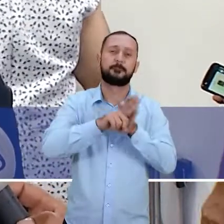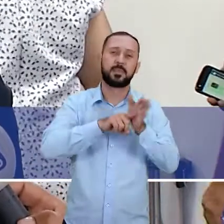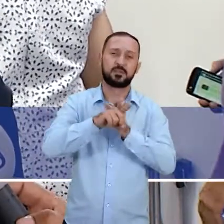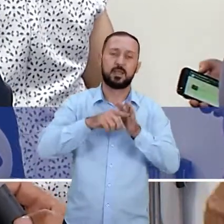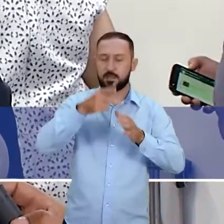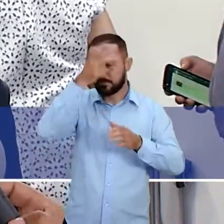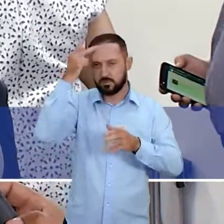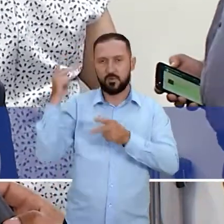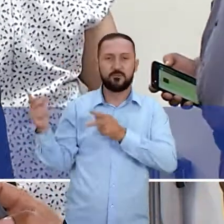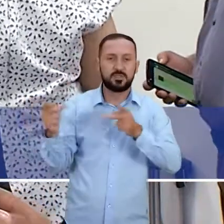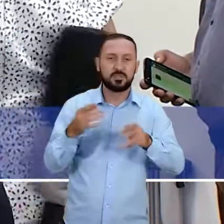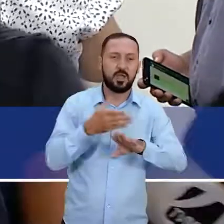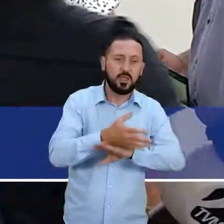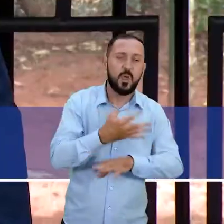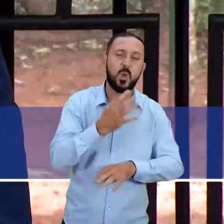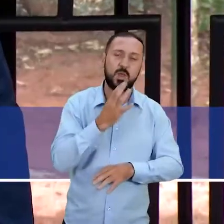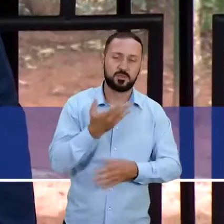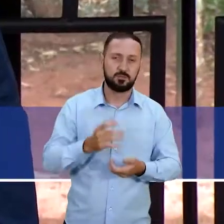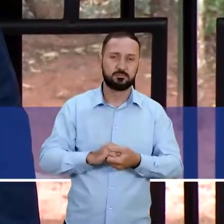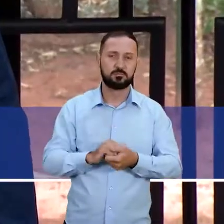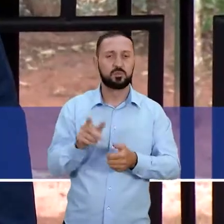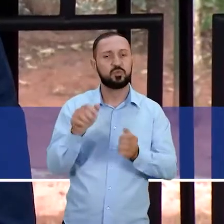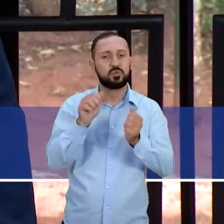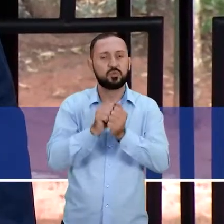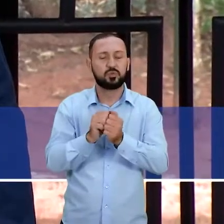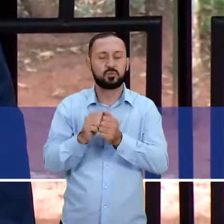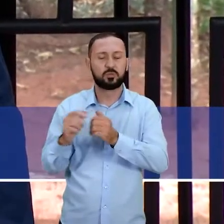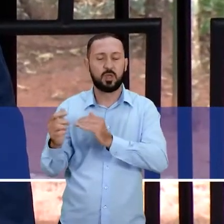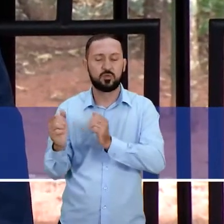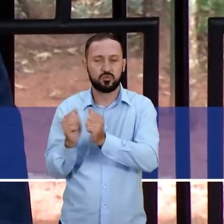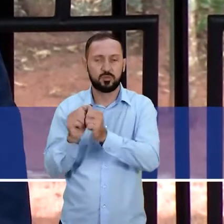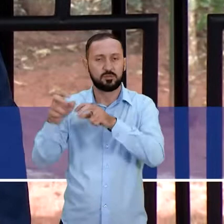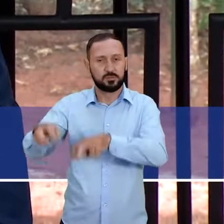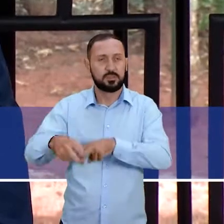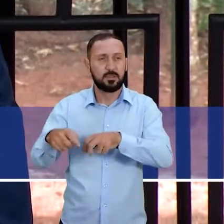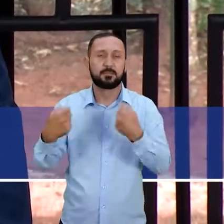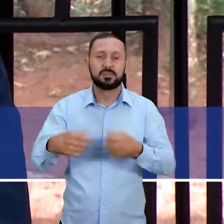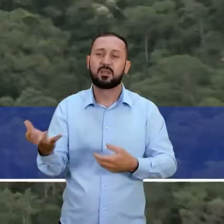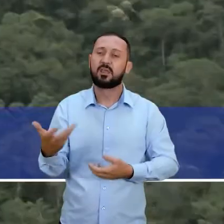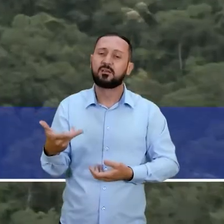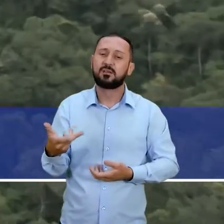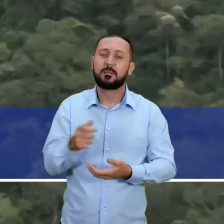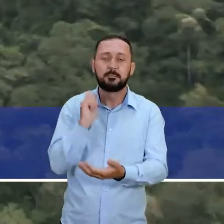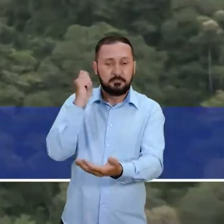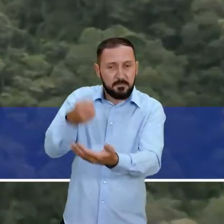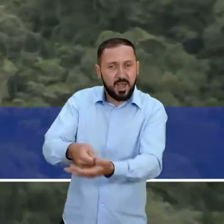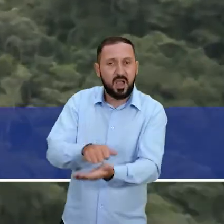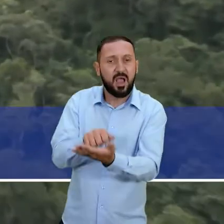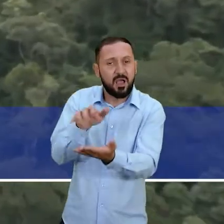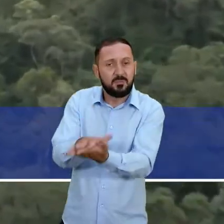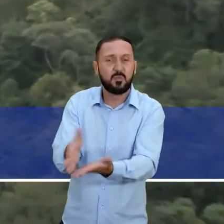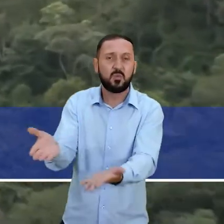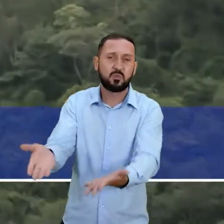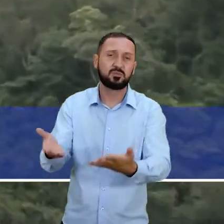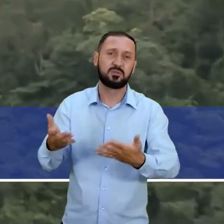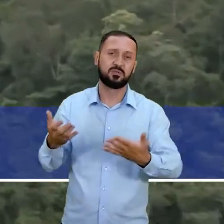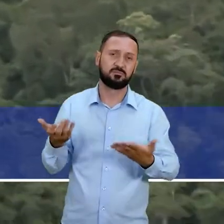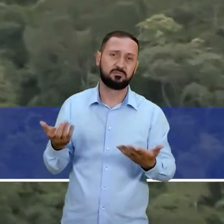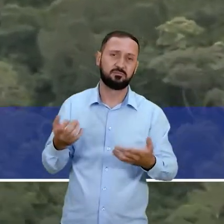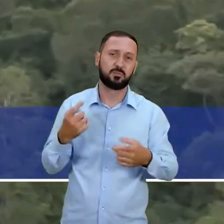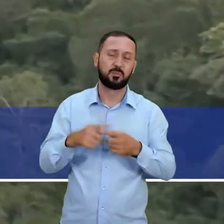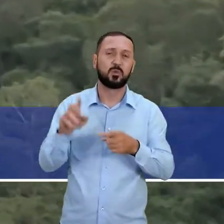pesquisa e a visitação. Quem atua junto aos produtores rurais busca celeridade na quitação das indenizações,